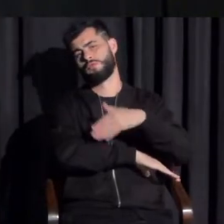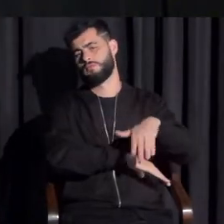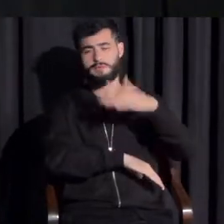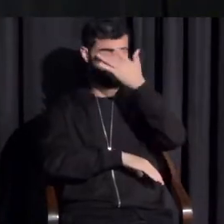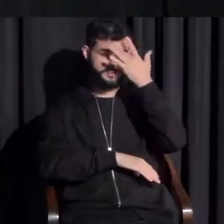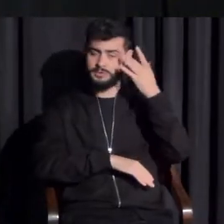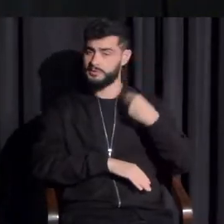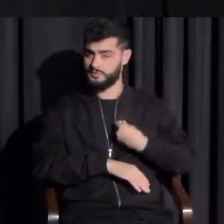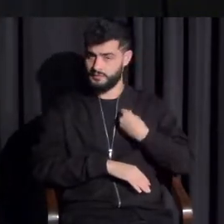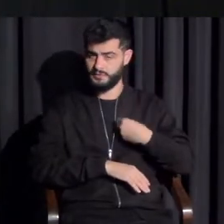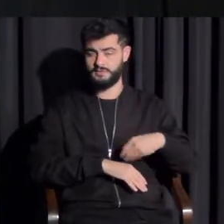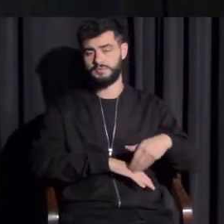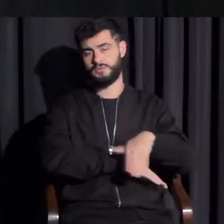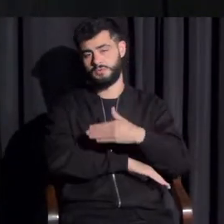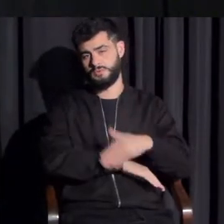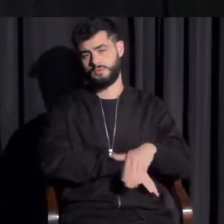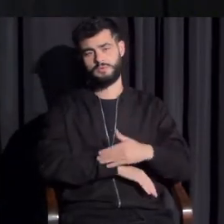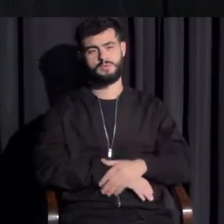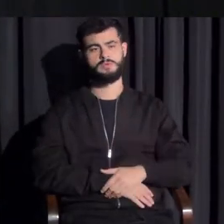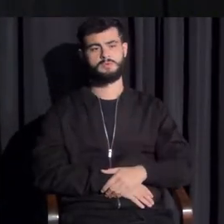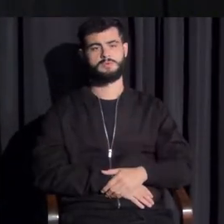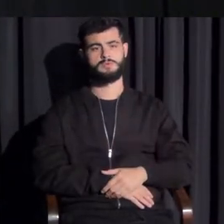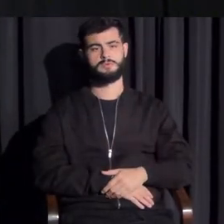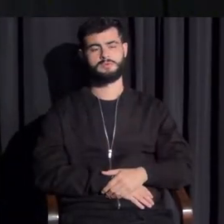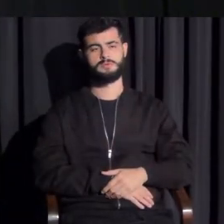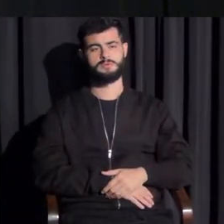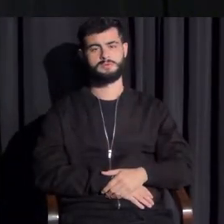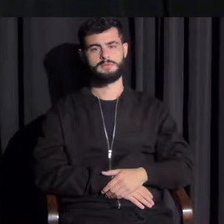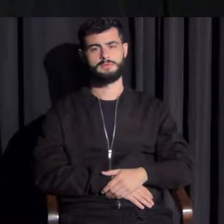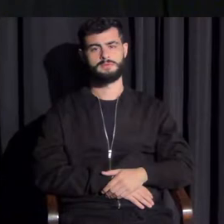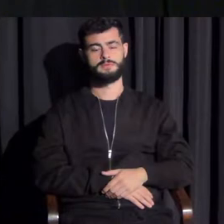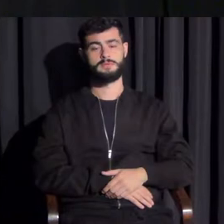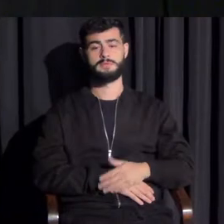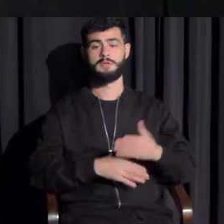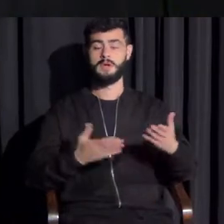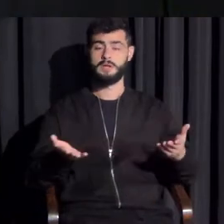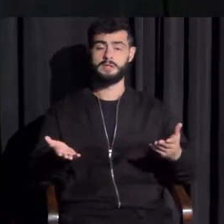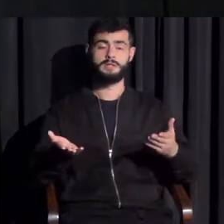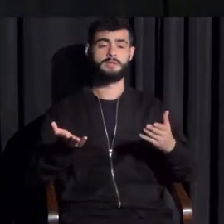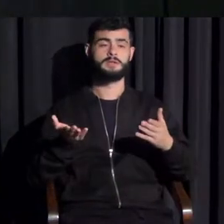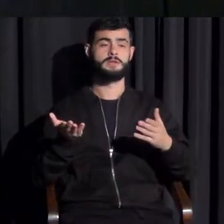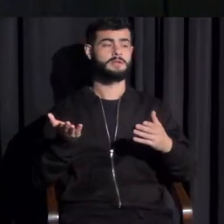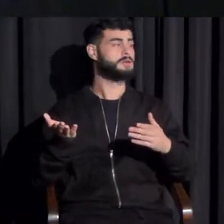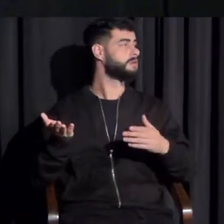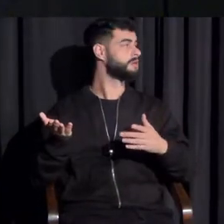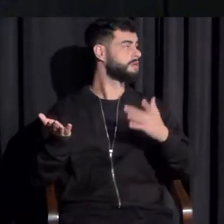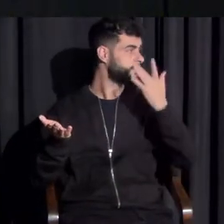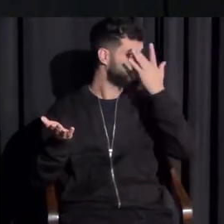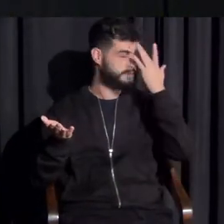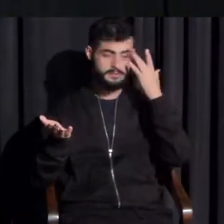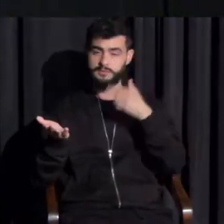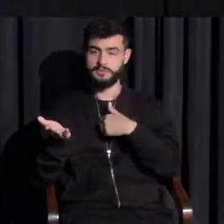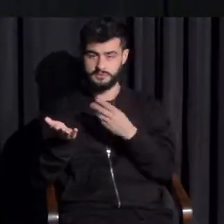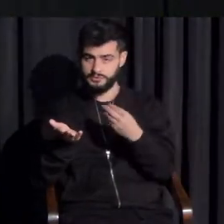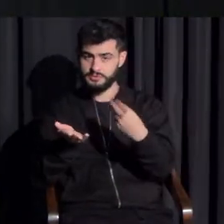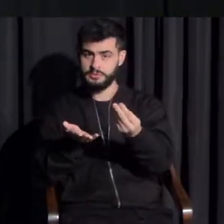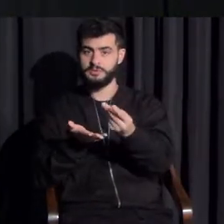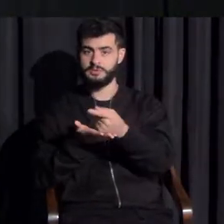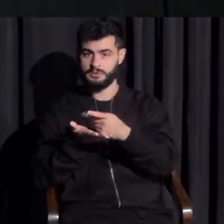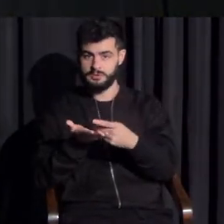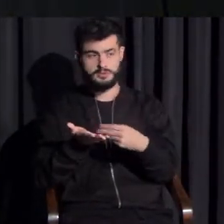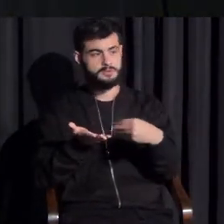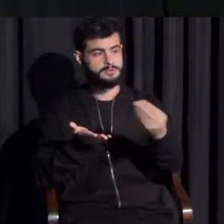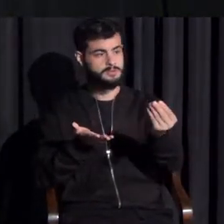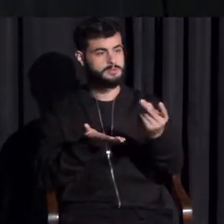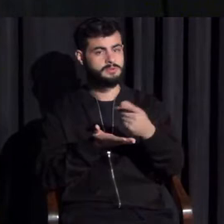rua, vai levar chá para o pessoal em situação de rua, que vai... Está cruzando aqui, vai te dar um desenho. Então, o